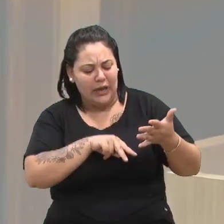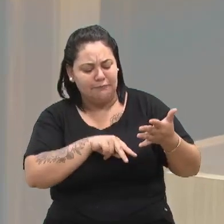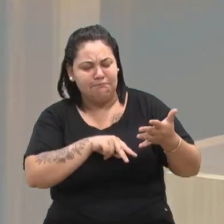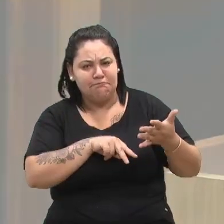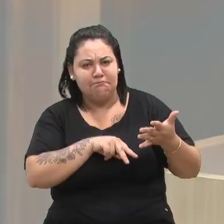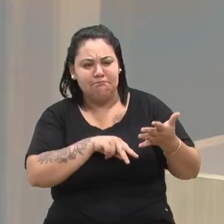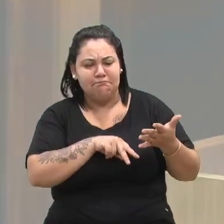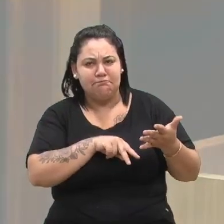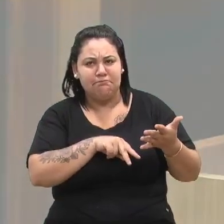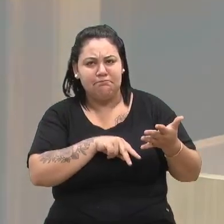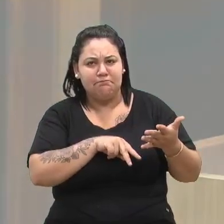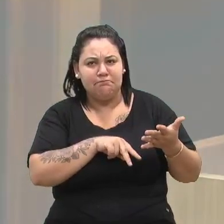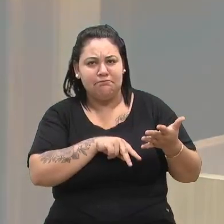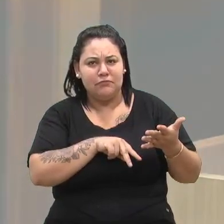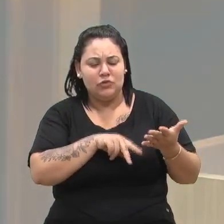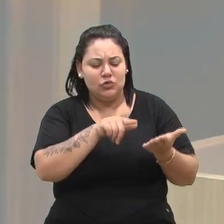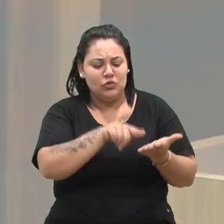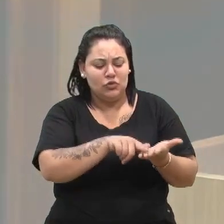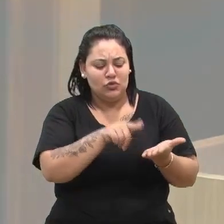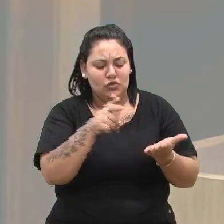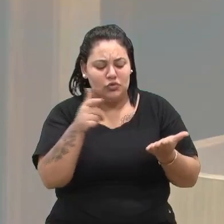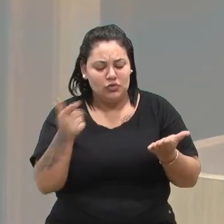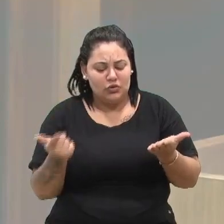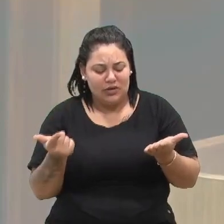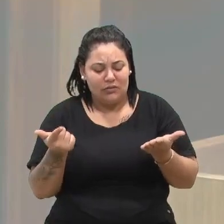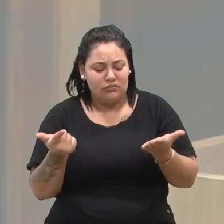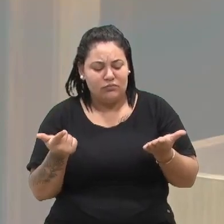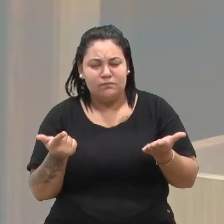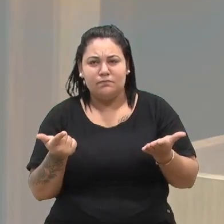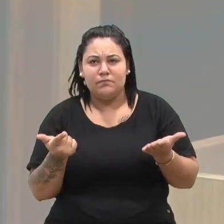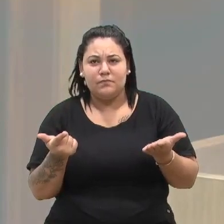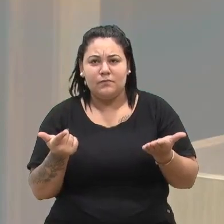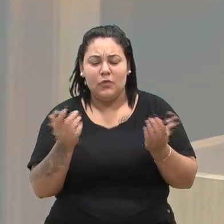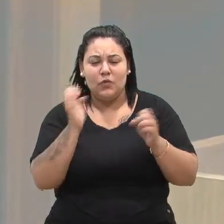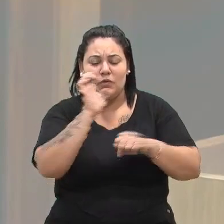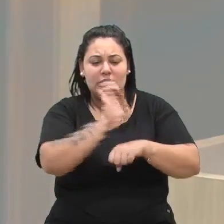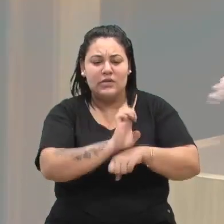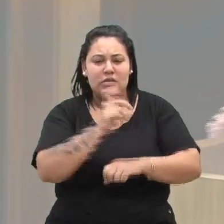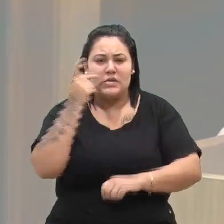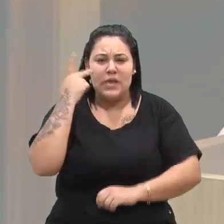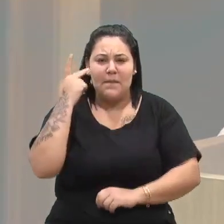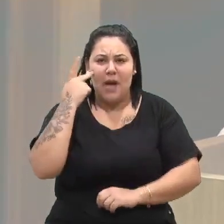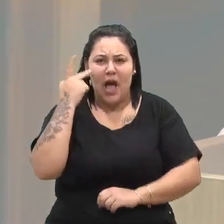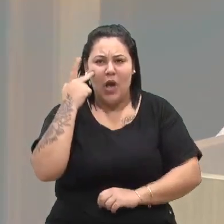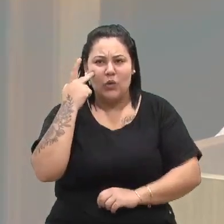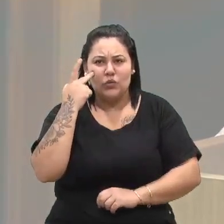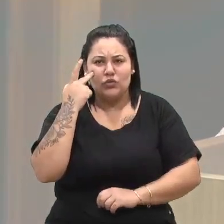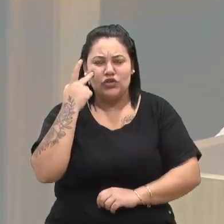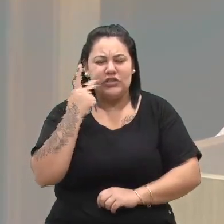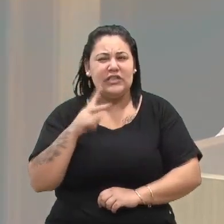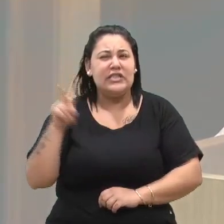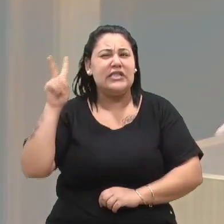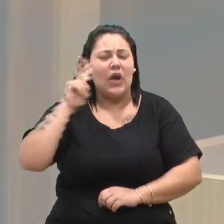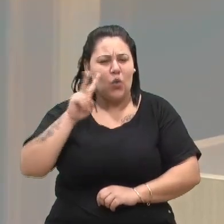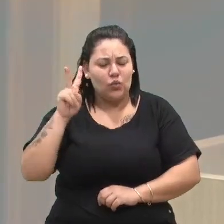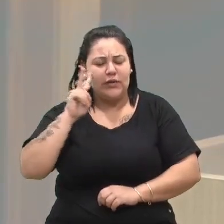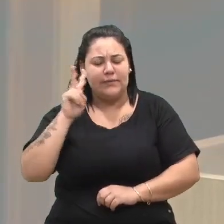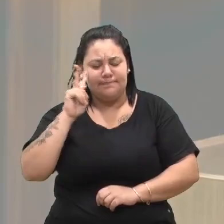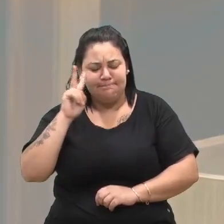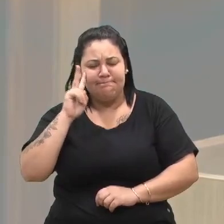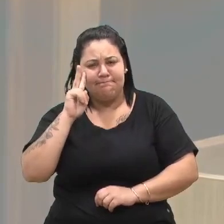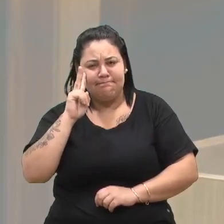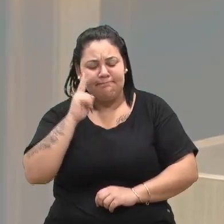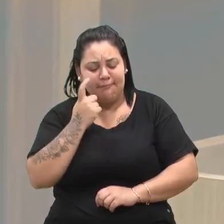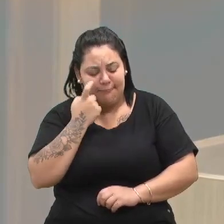jornal Estado de São Paulo, na edição de anteontem, segunda-feira, onde trata